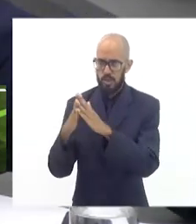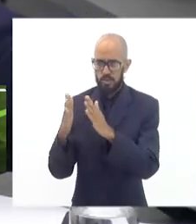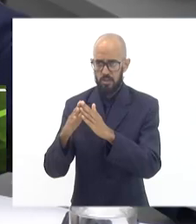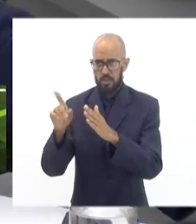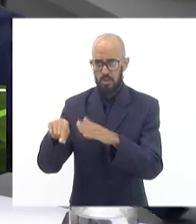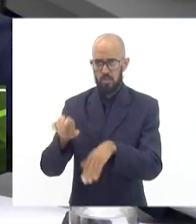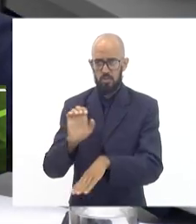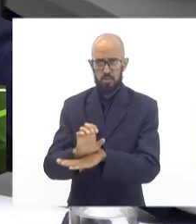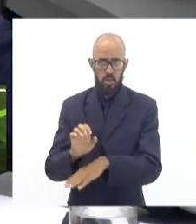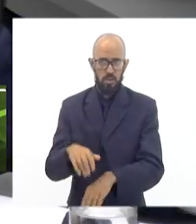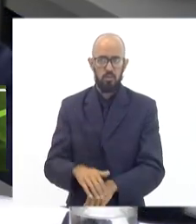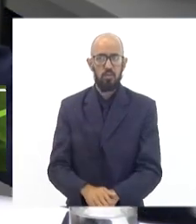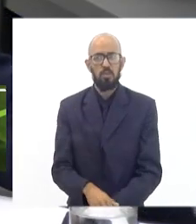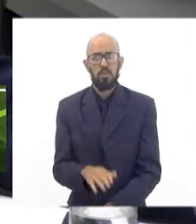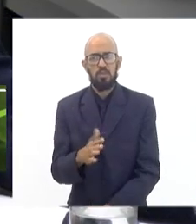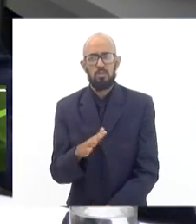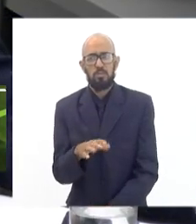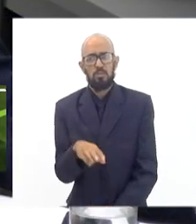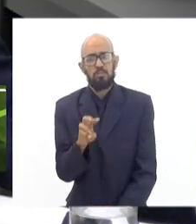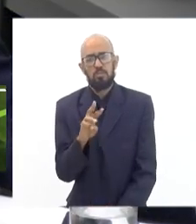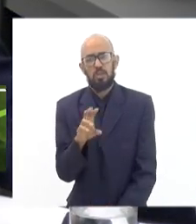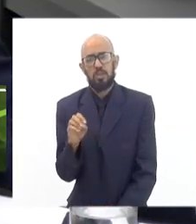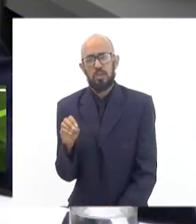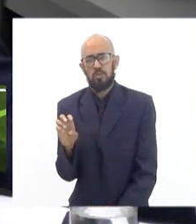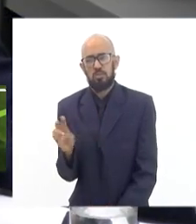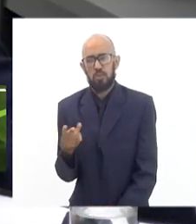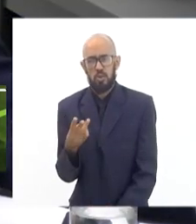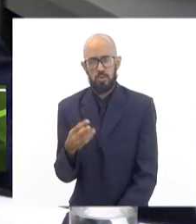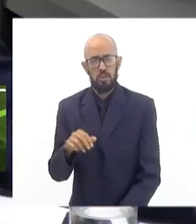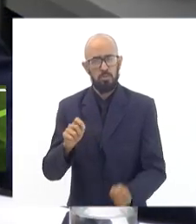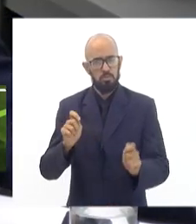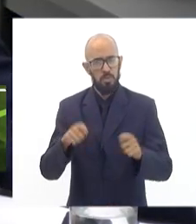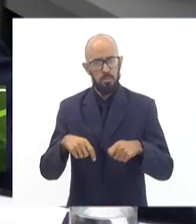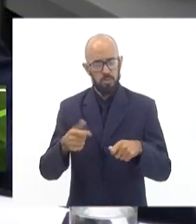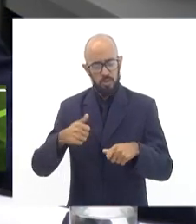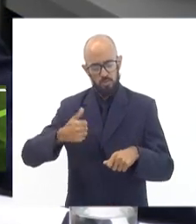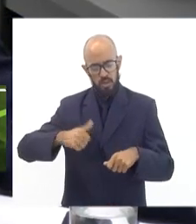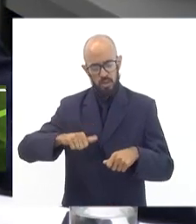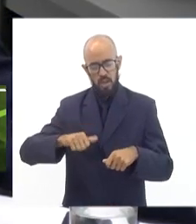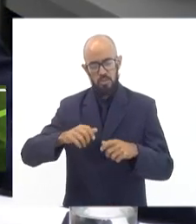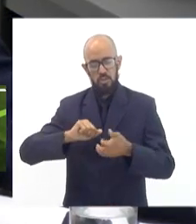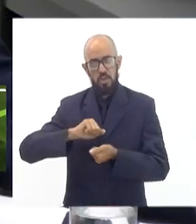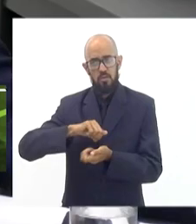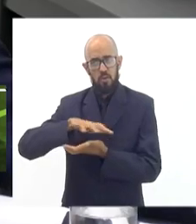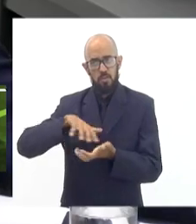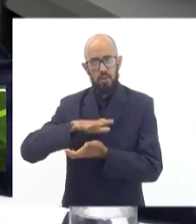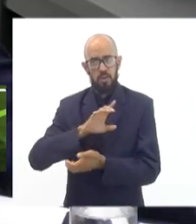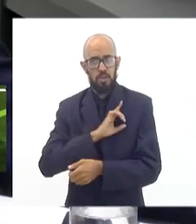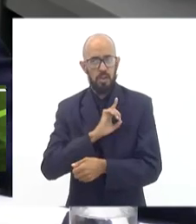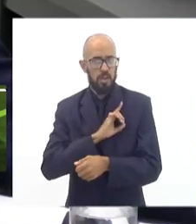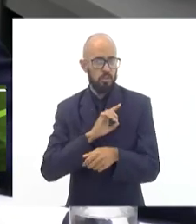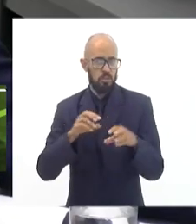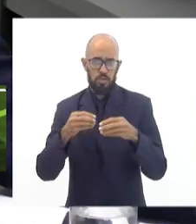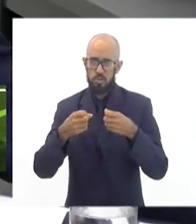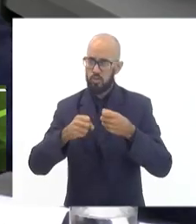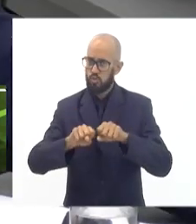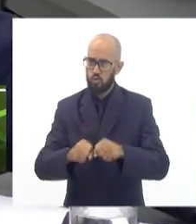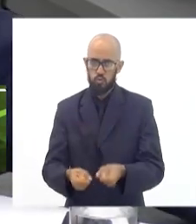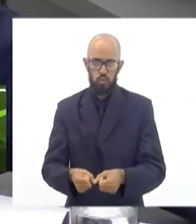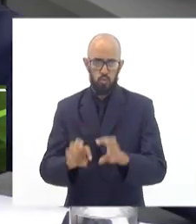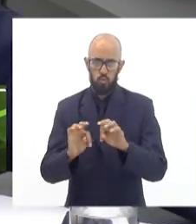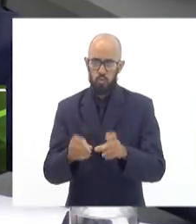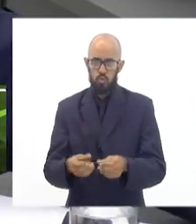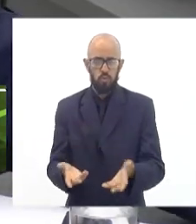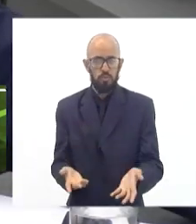vai entrar aí por mais de 300 milhões tranquilamente Você foi no WhatsApp nós já estão reformando delegacia que que acabou de monte de coisa para